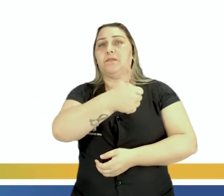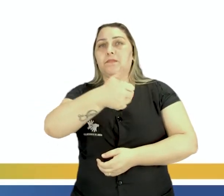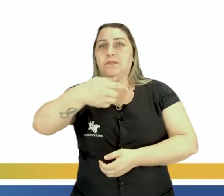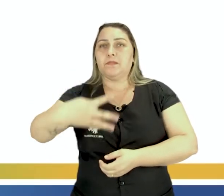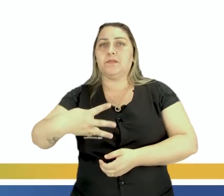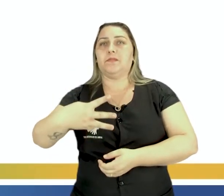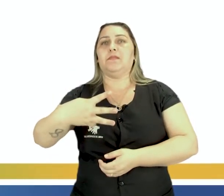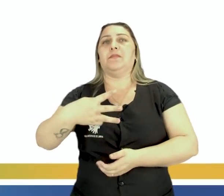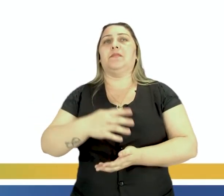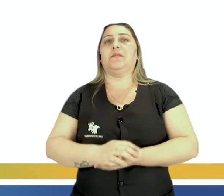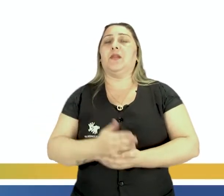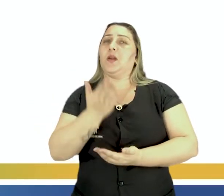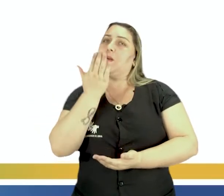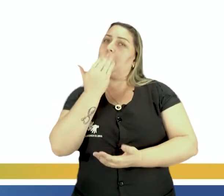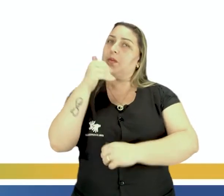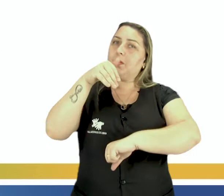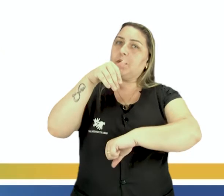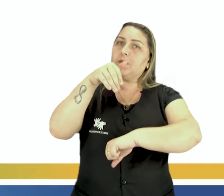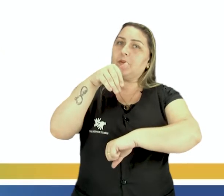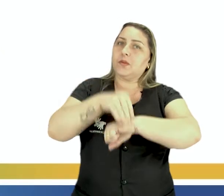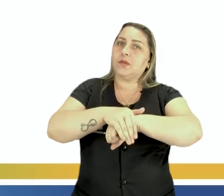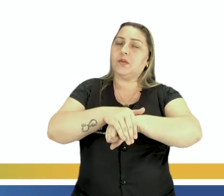Have dinner, jantar.